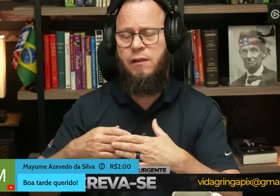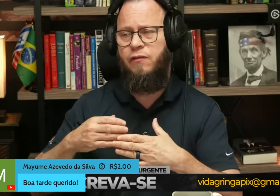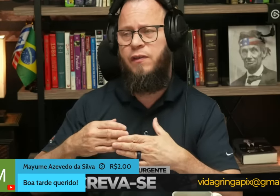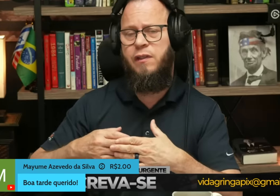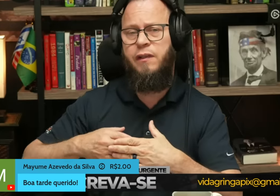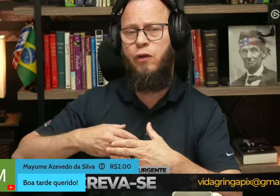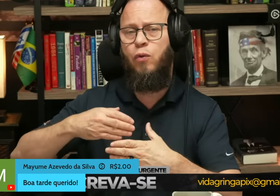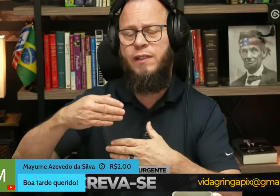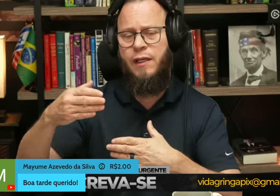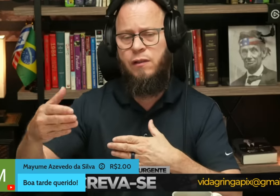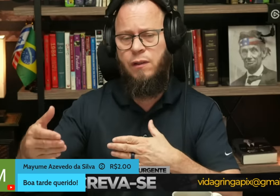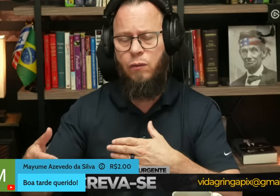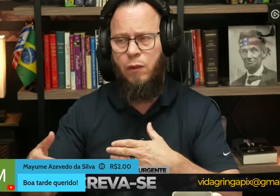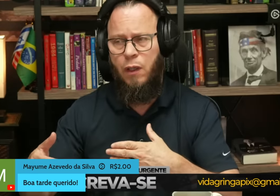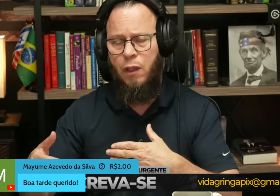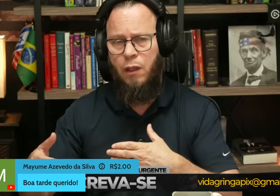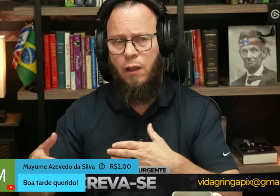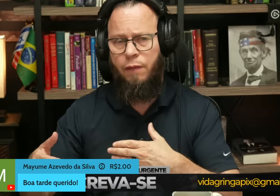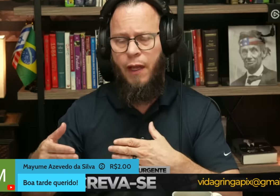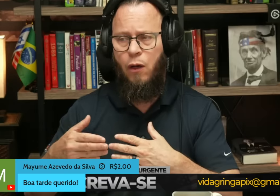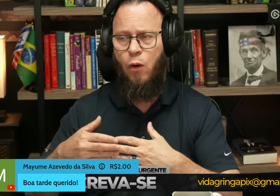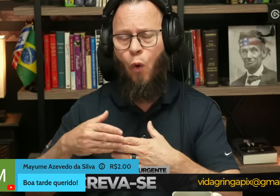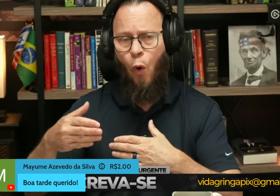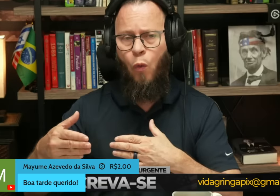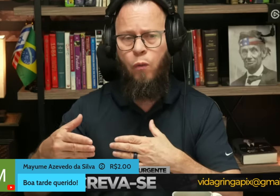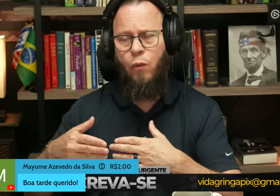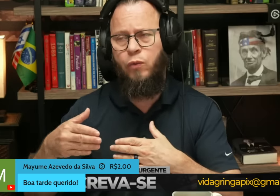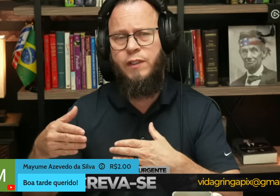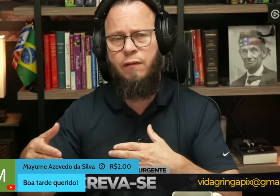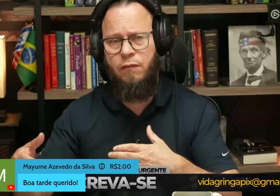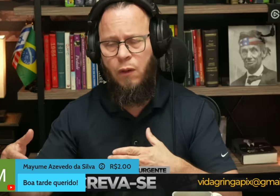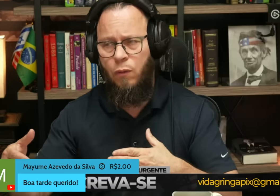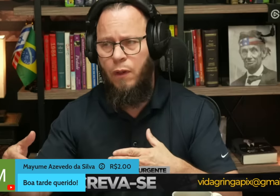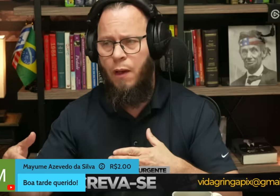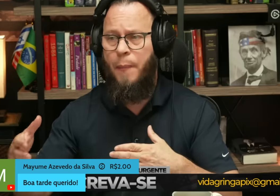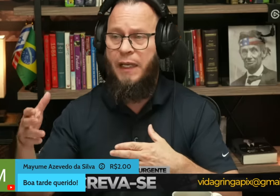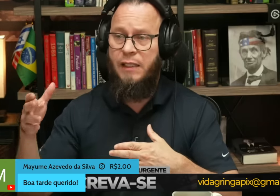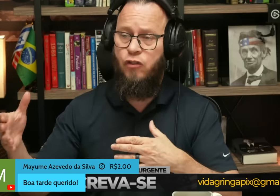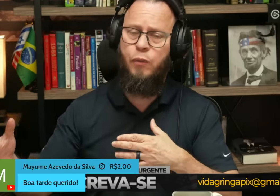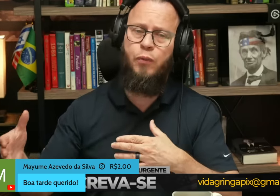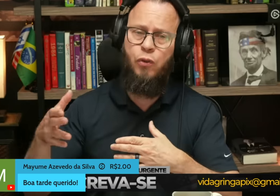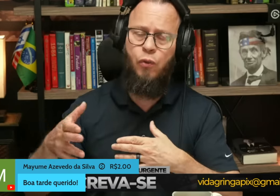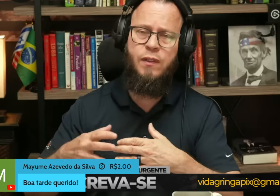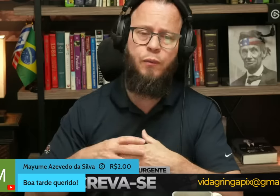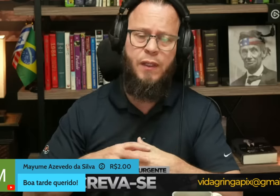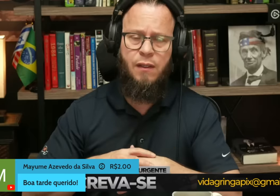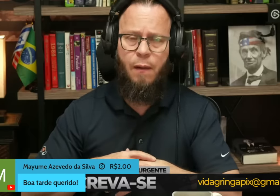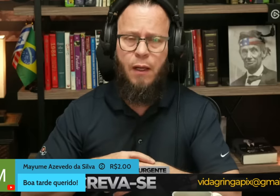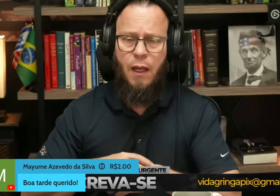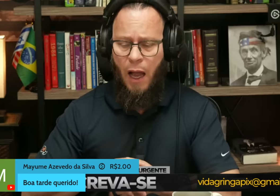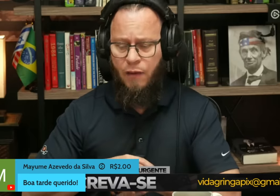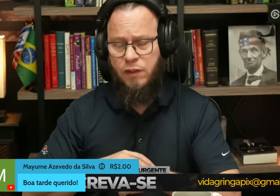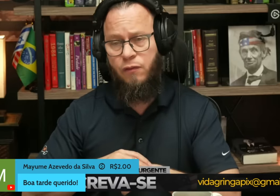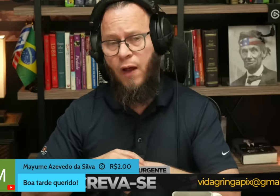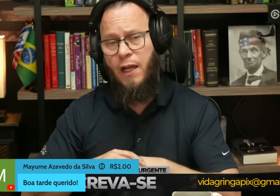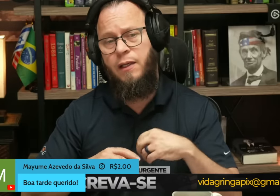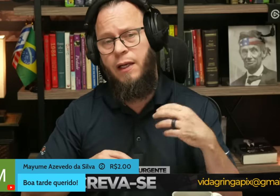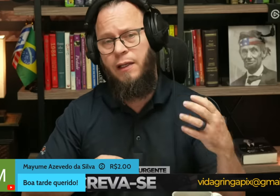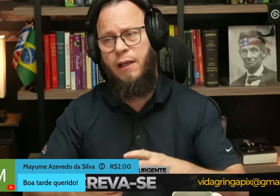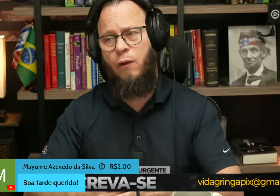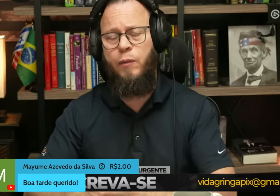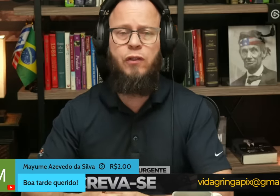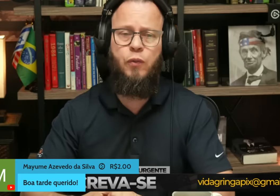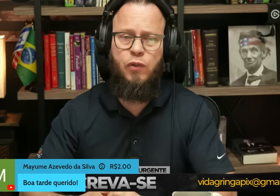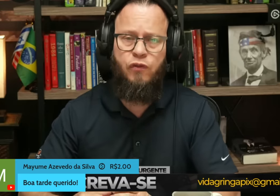precisa fazer negociação né com o centrão para esse tipo de coisa não passar aí você vai e